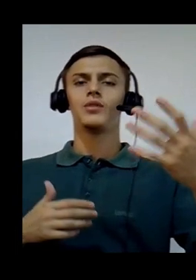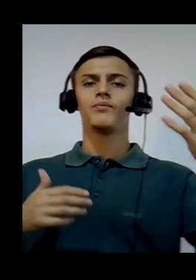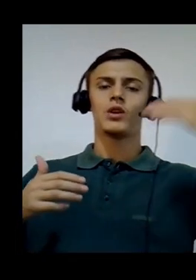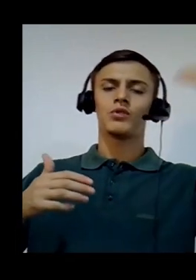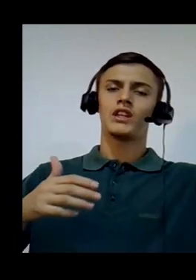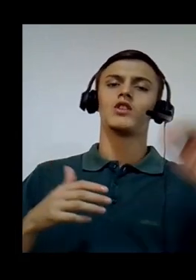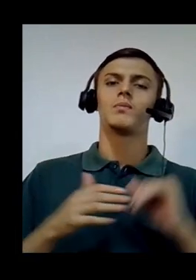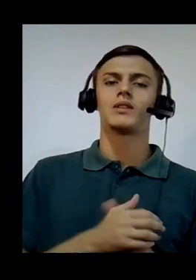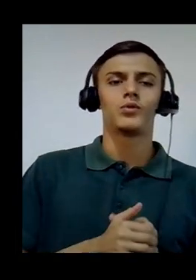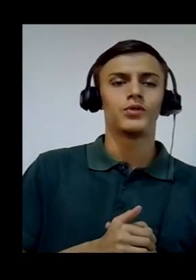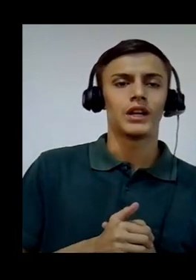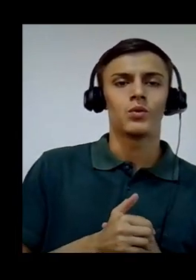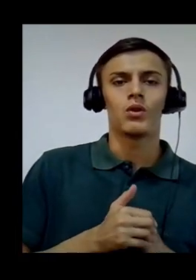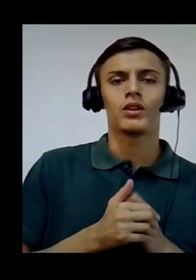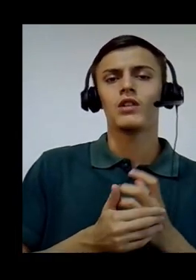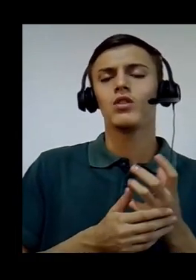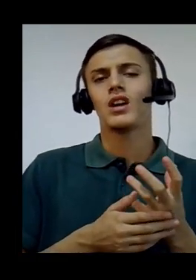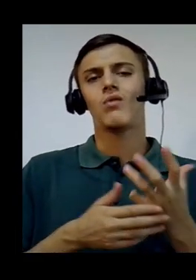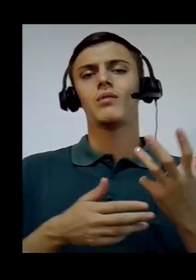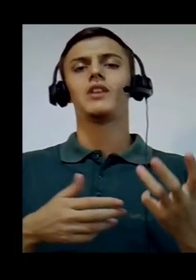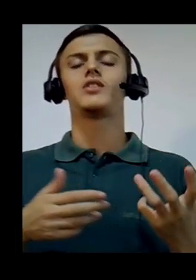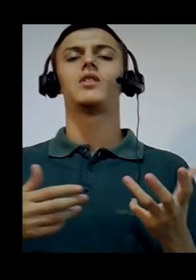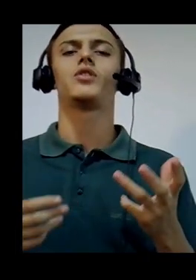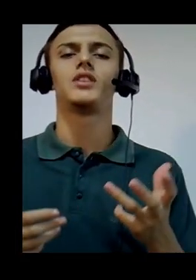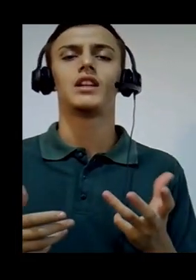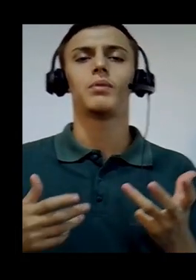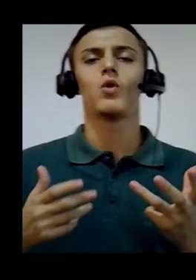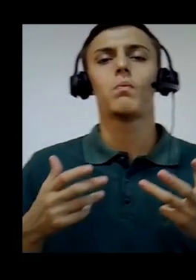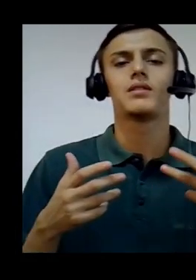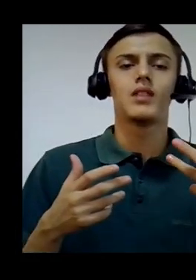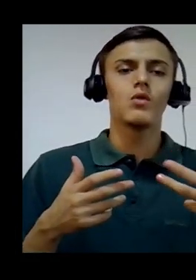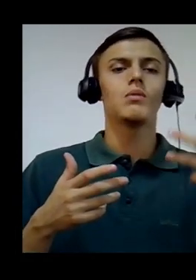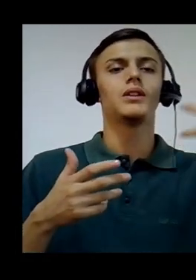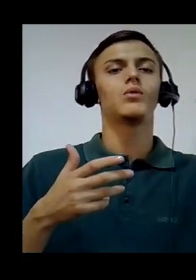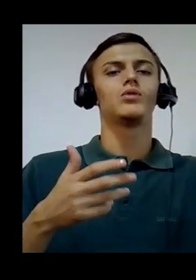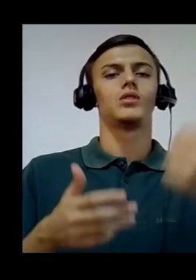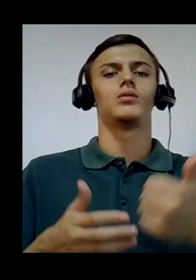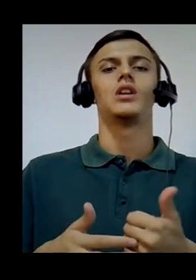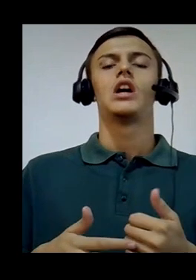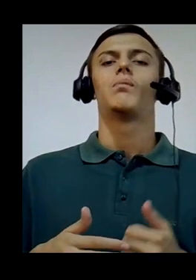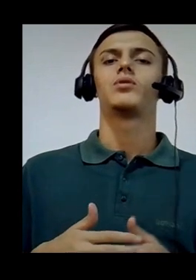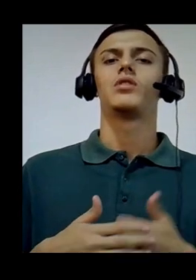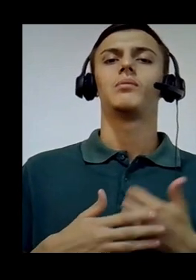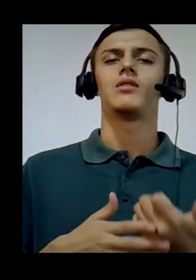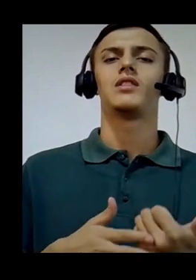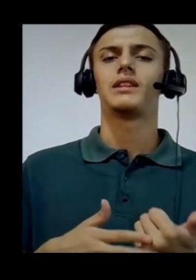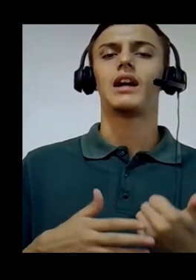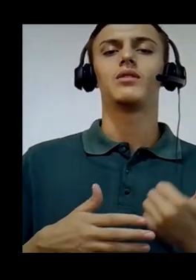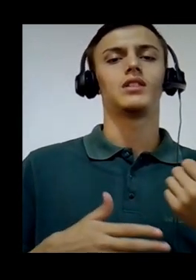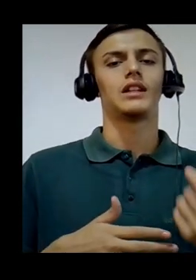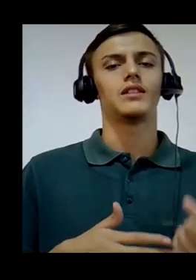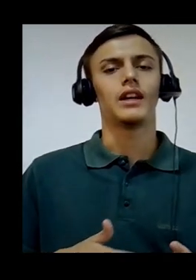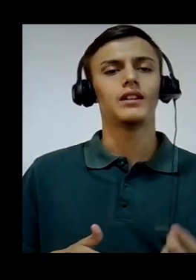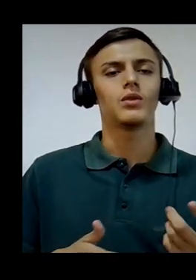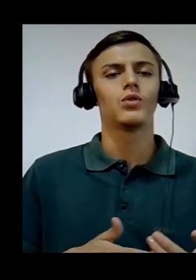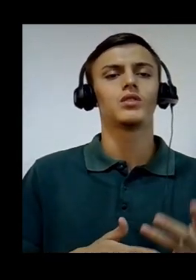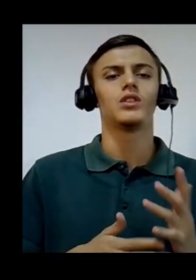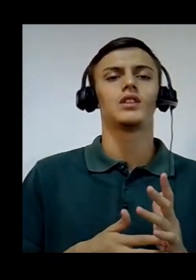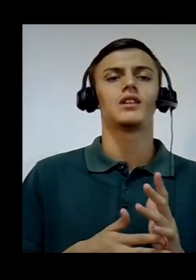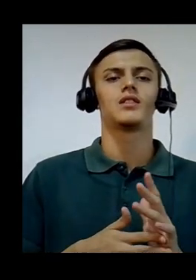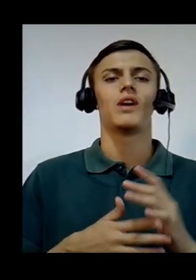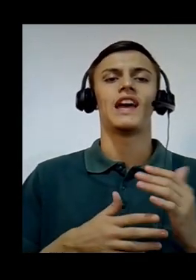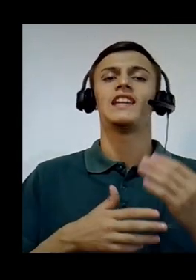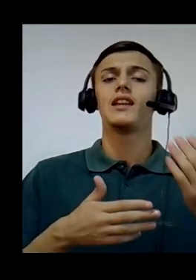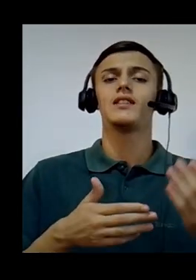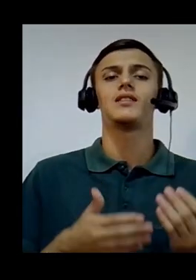espaço confinado. Então, o que é um espaço confinado? Qualquer local ou ambiente não projetado para ocupação humana contínua. Possui meios limitados de entrada e saída,